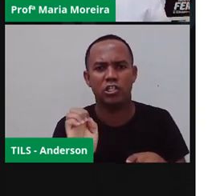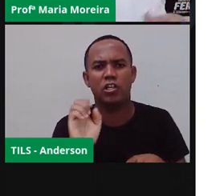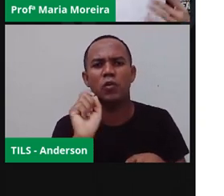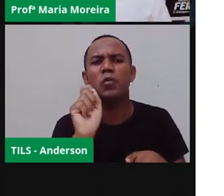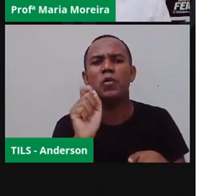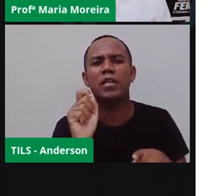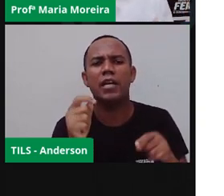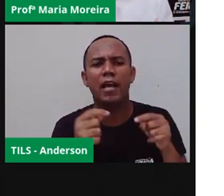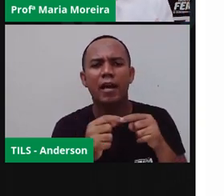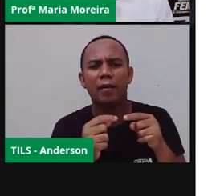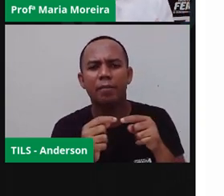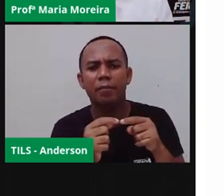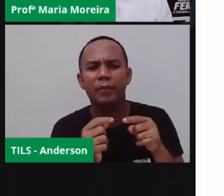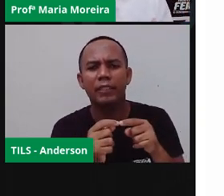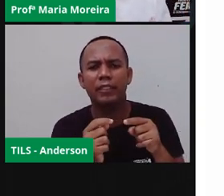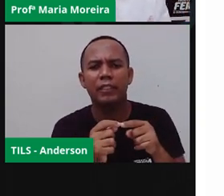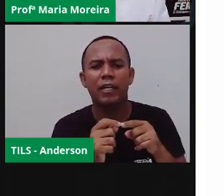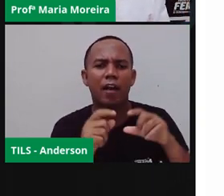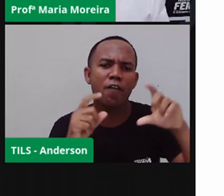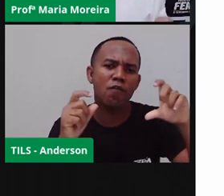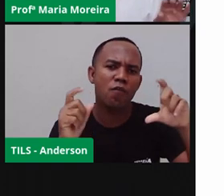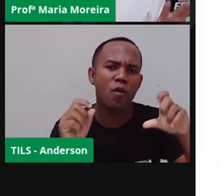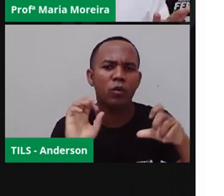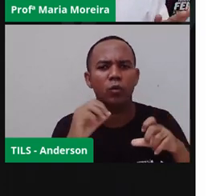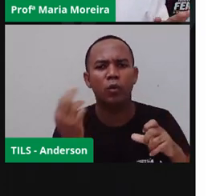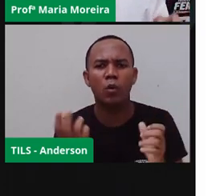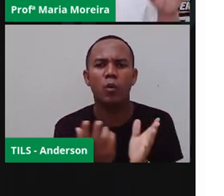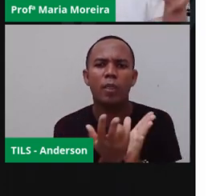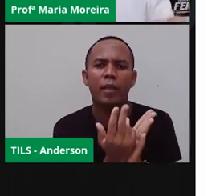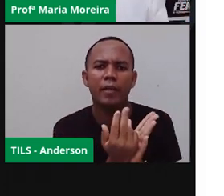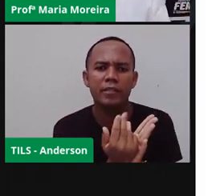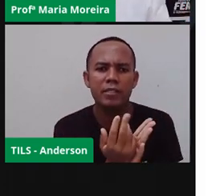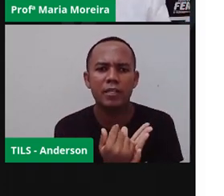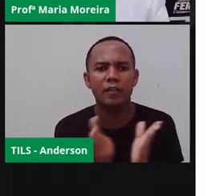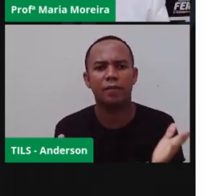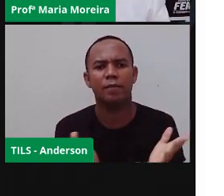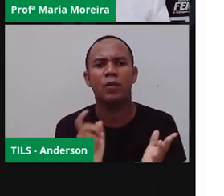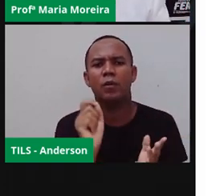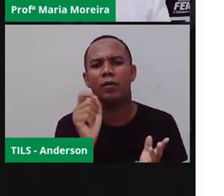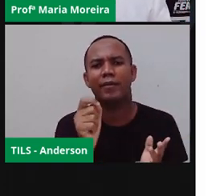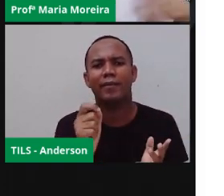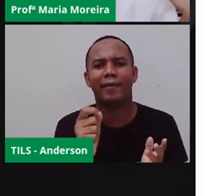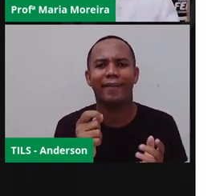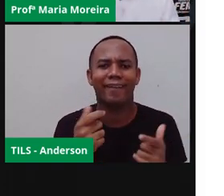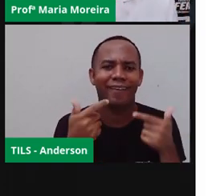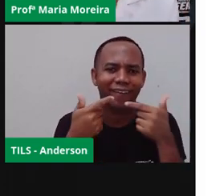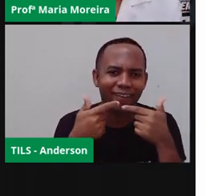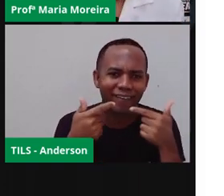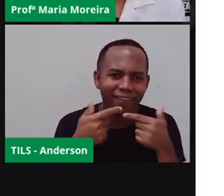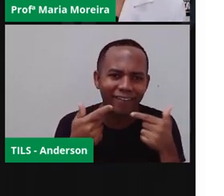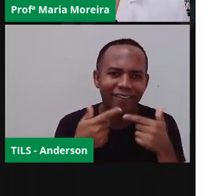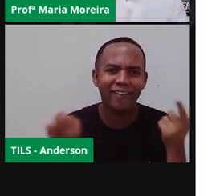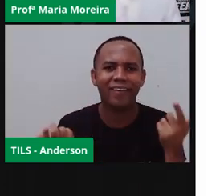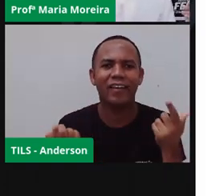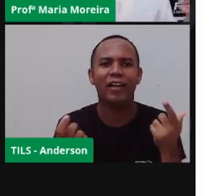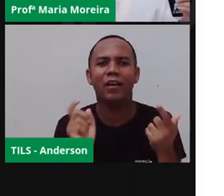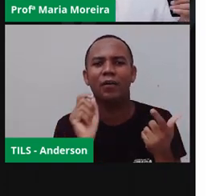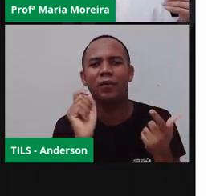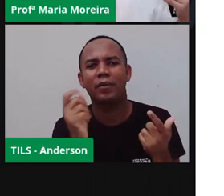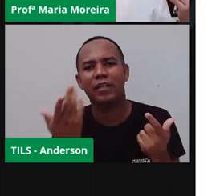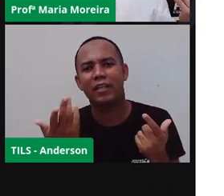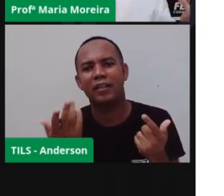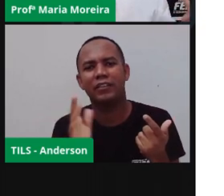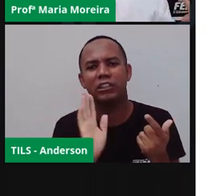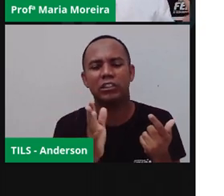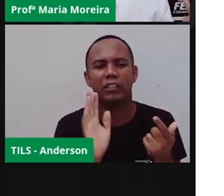desenho. Ilustração é um desenho. E o objetivo dela, na verdade, é fazer uma espécie de humor, né? Quem aí já assistiu Zorra Total, né, que